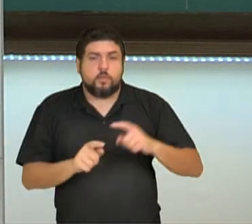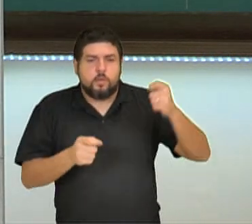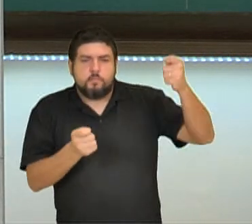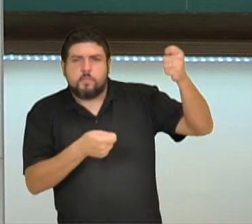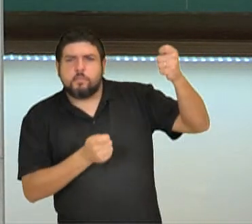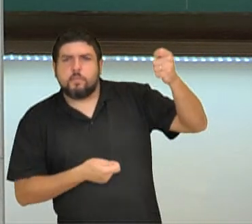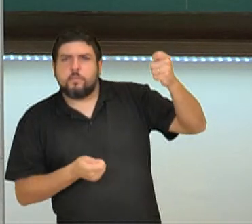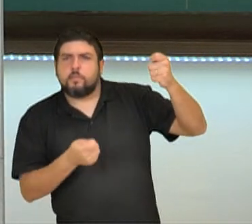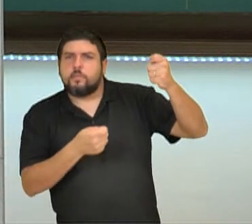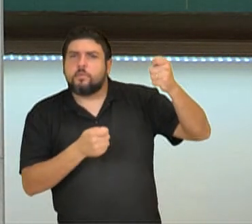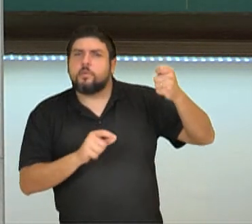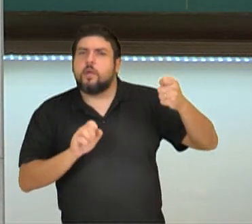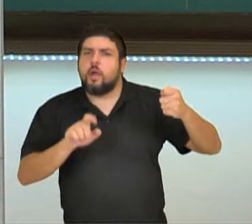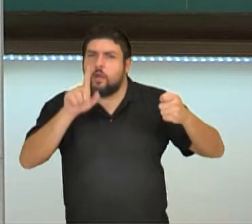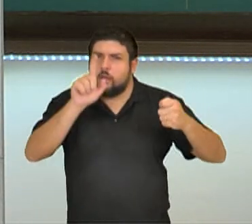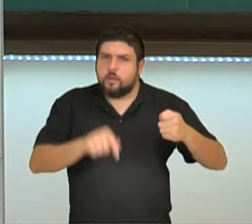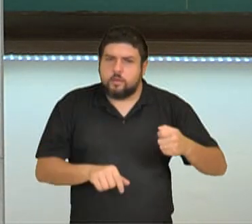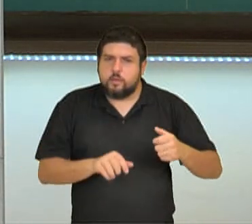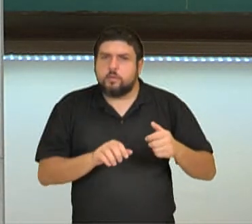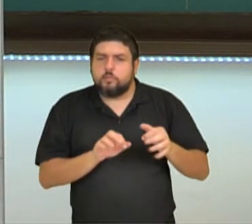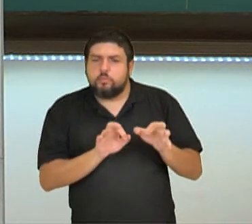no Brasil para ele